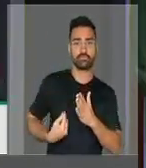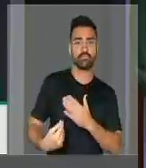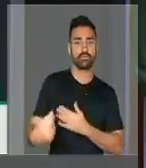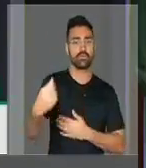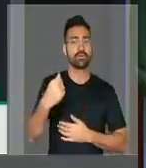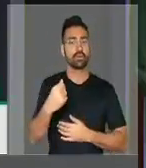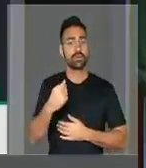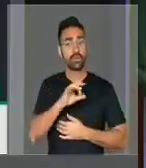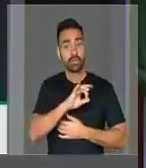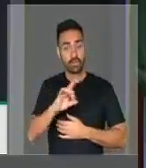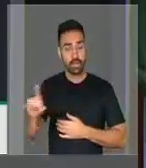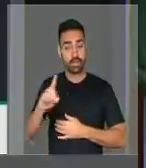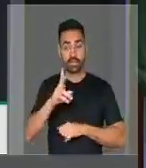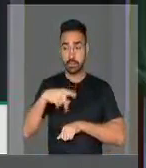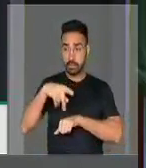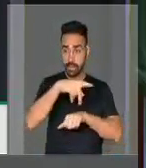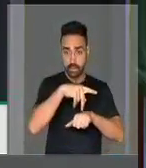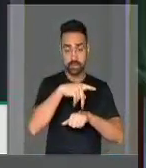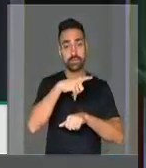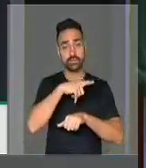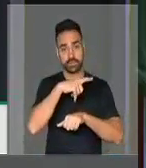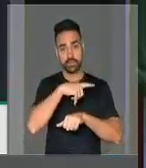social nacional com a sua